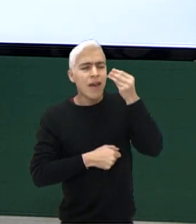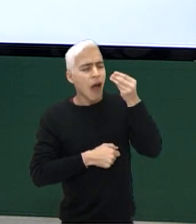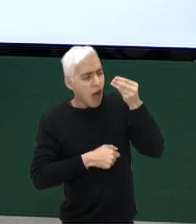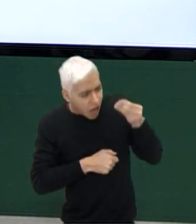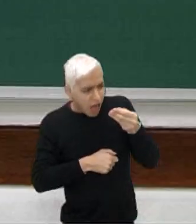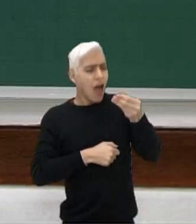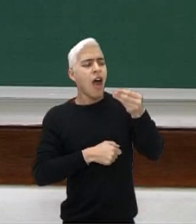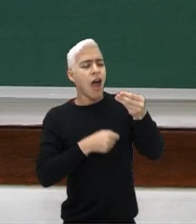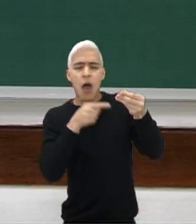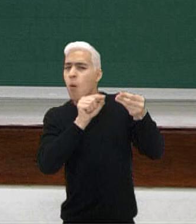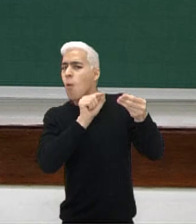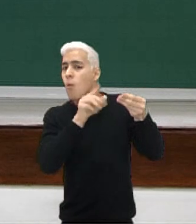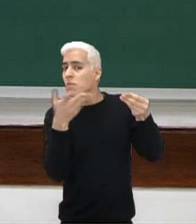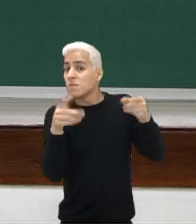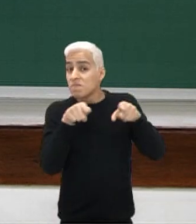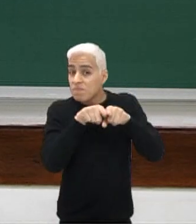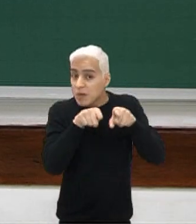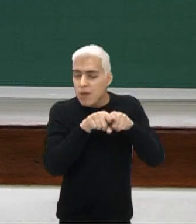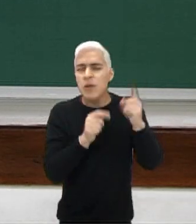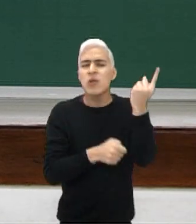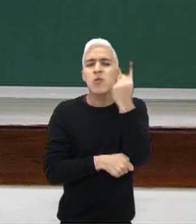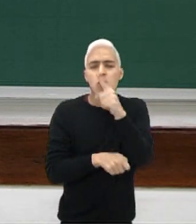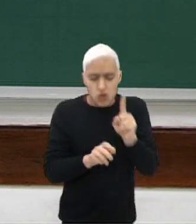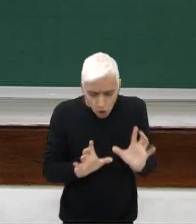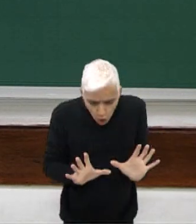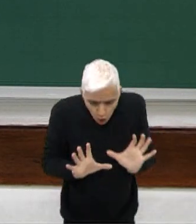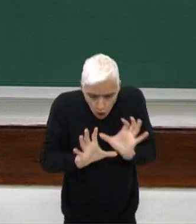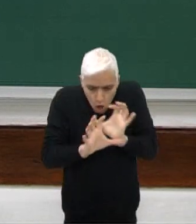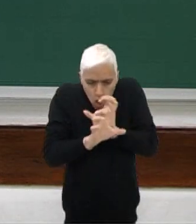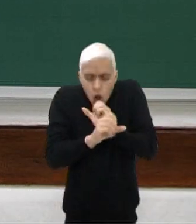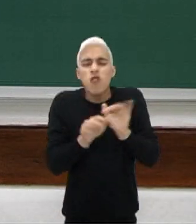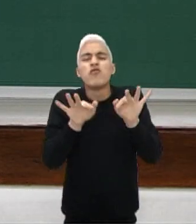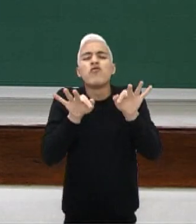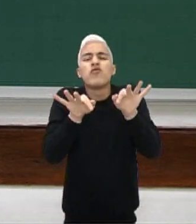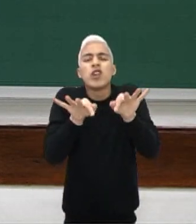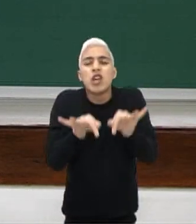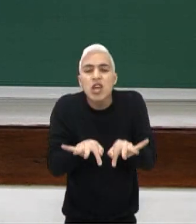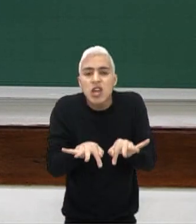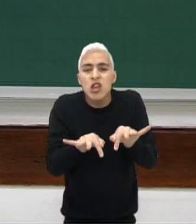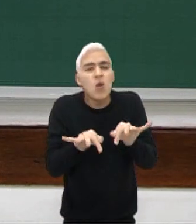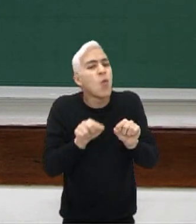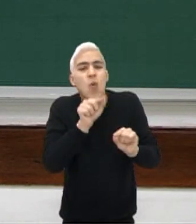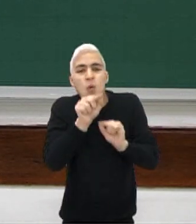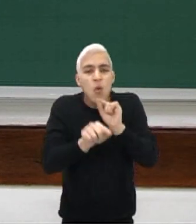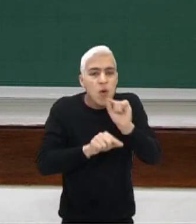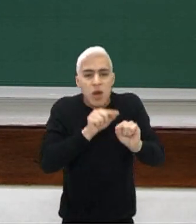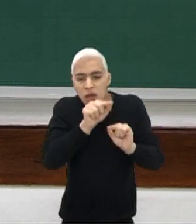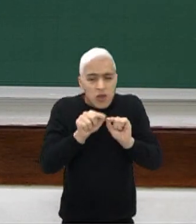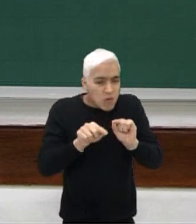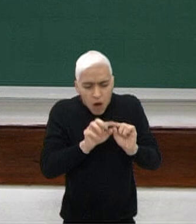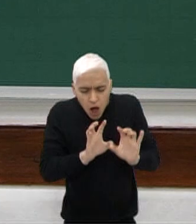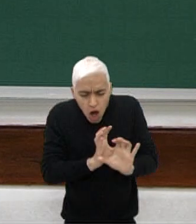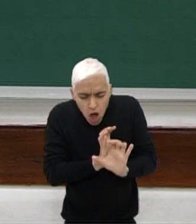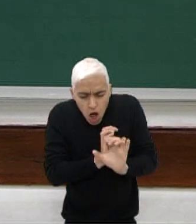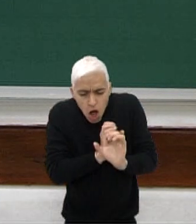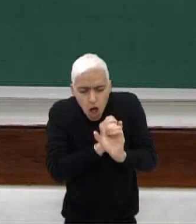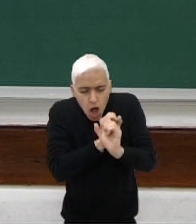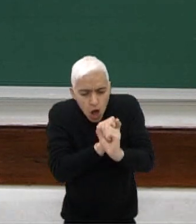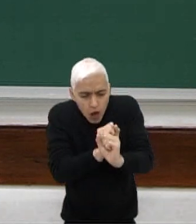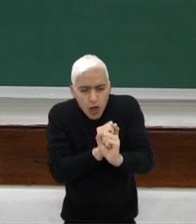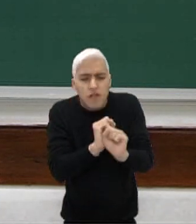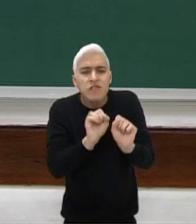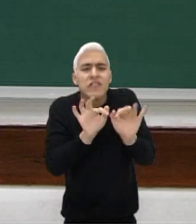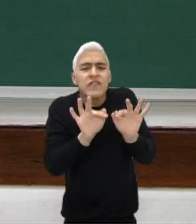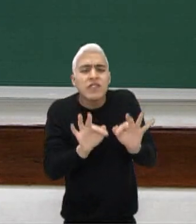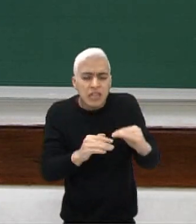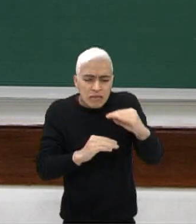e, claro, que depois eu tenho que fechar esse meu texto. E eu vou fechar com as considerações